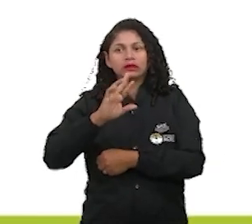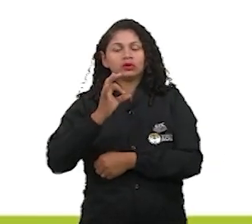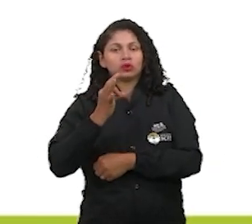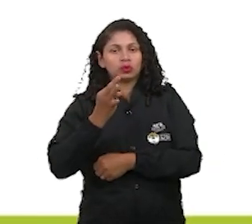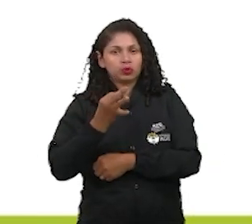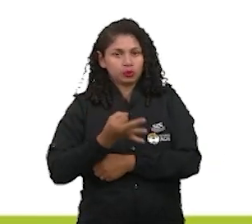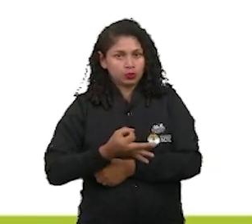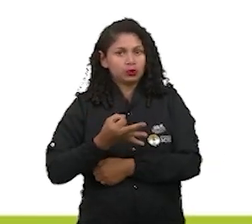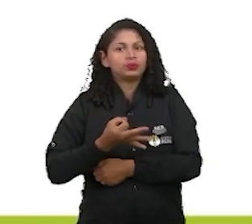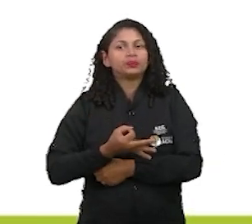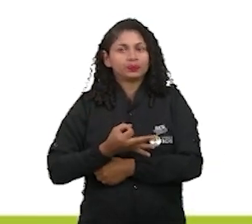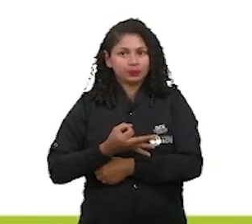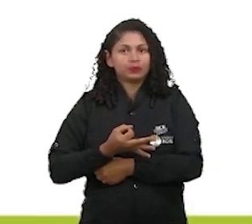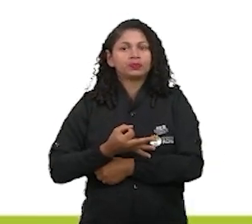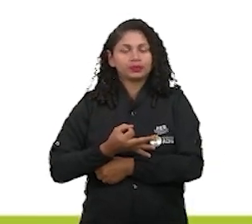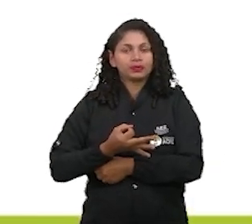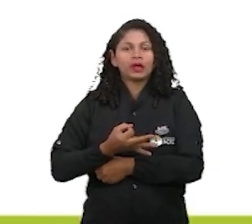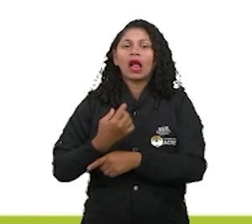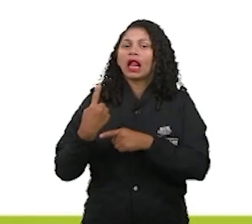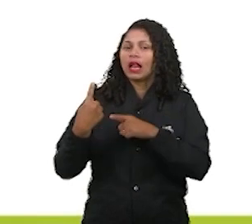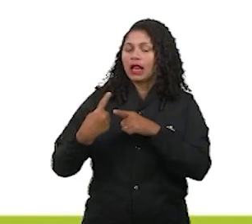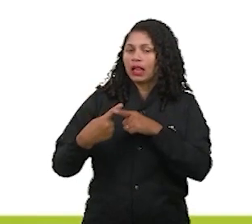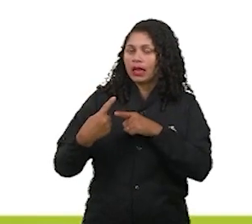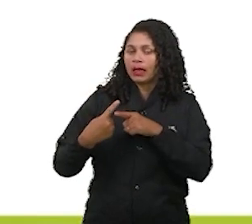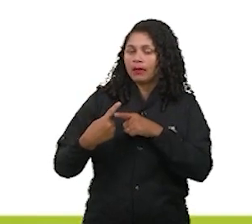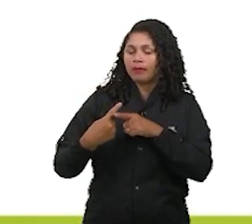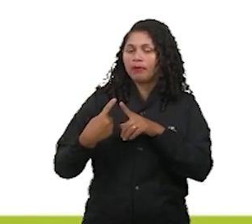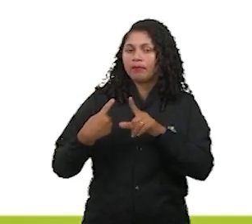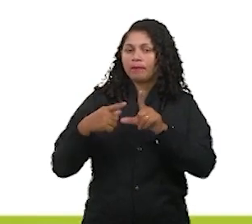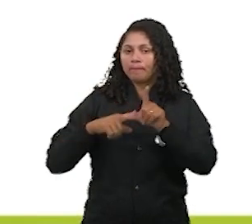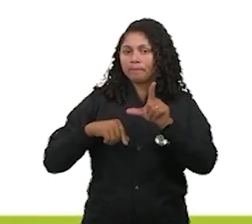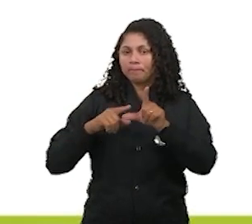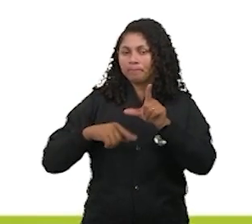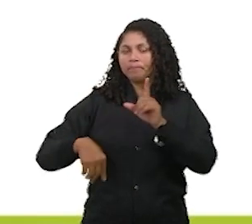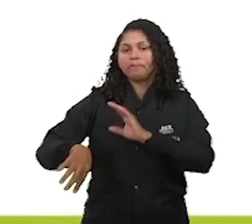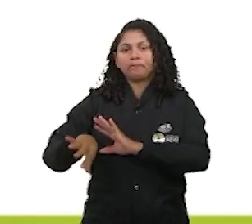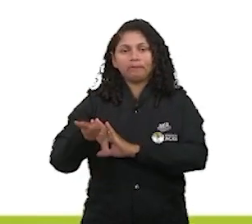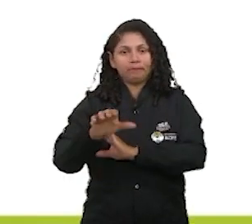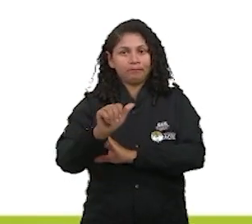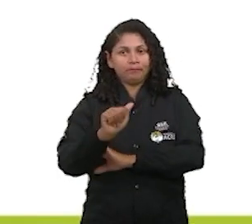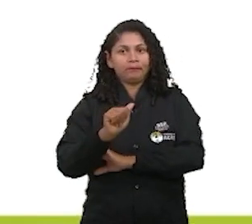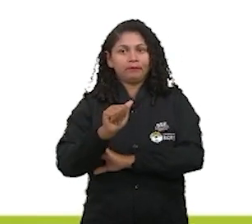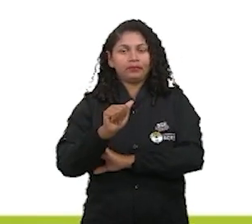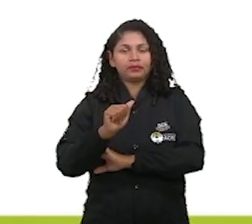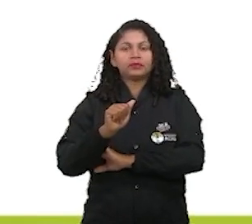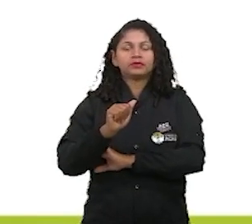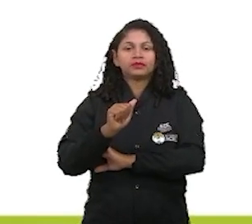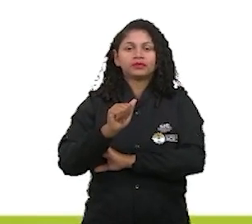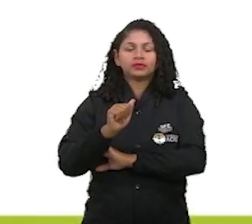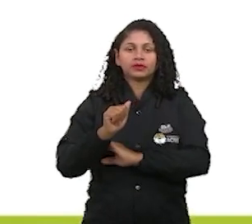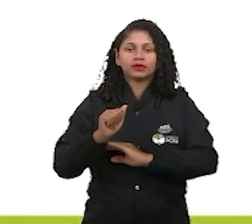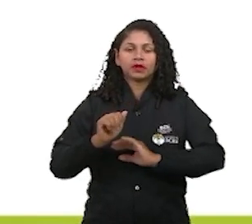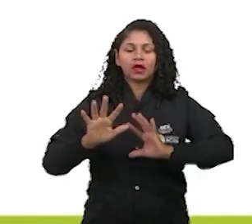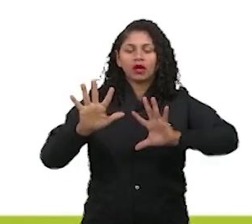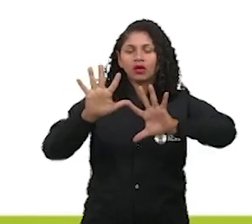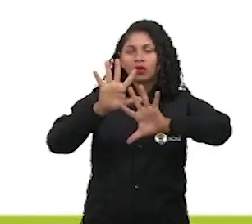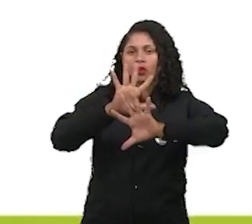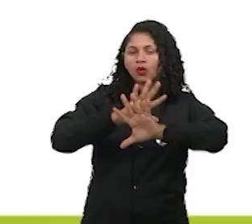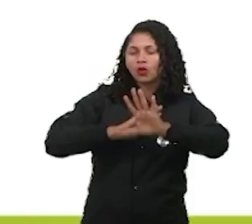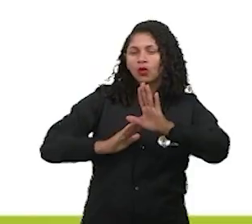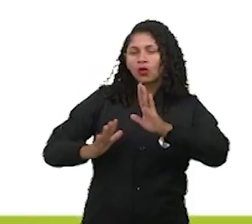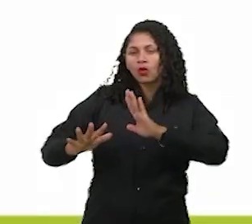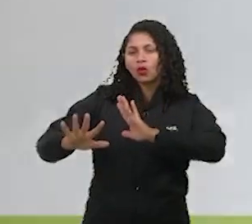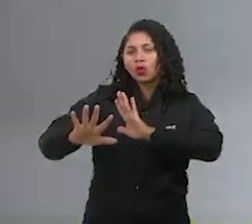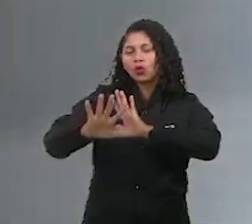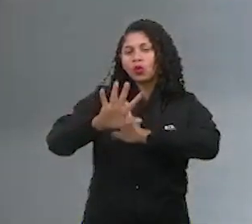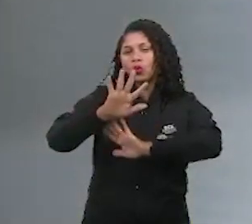a letra A sublimação espiritual graças ao poder de se emocionar. Ou seja,